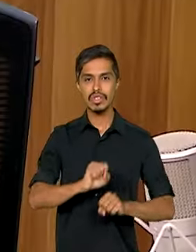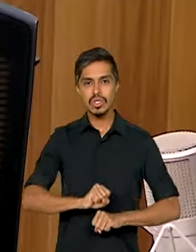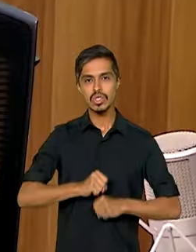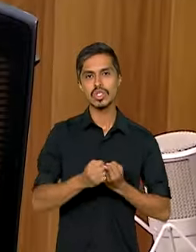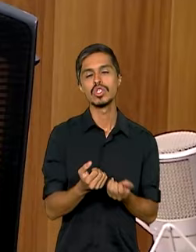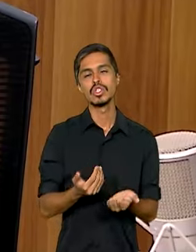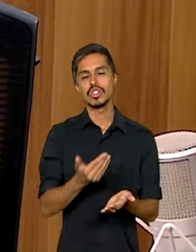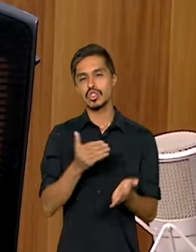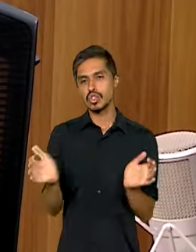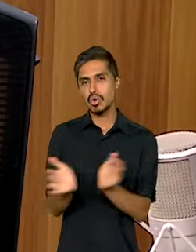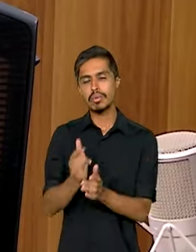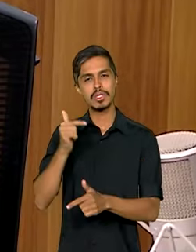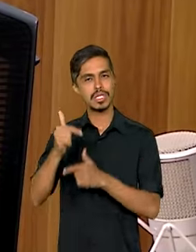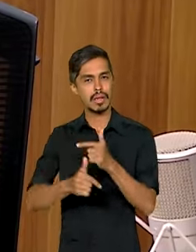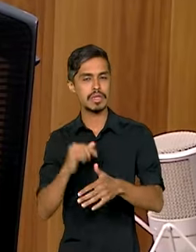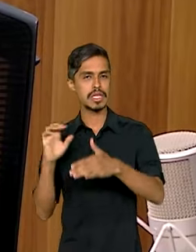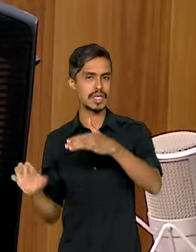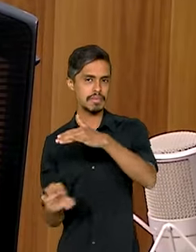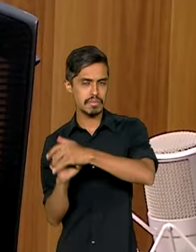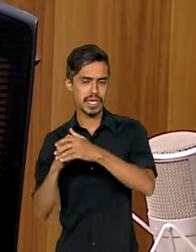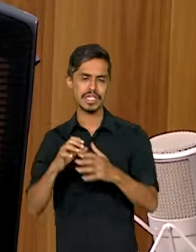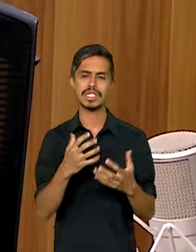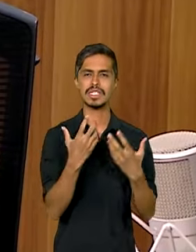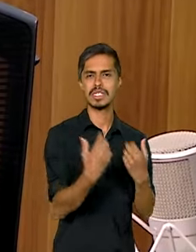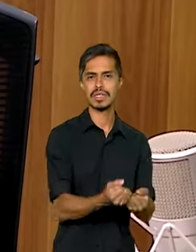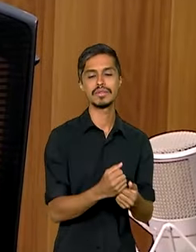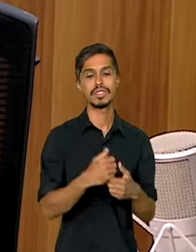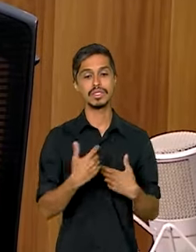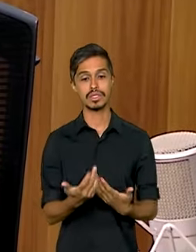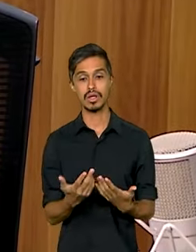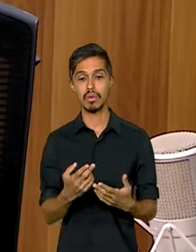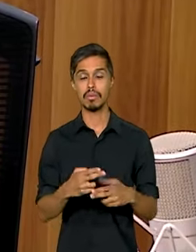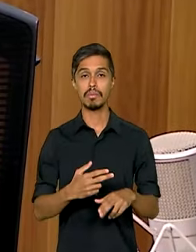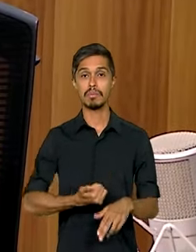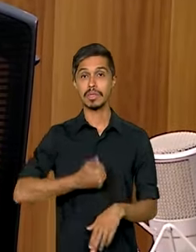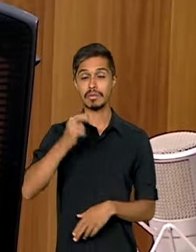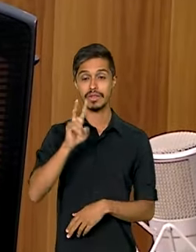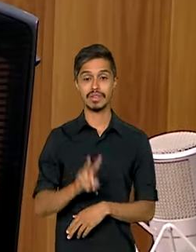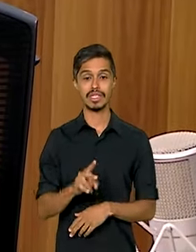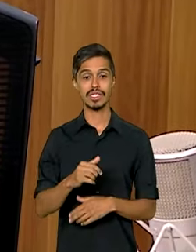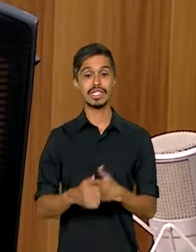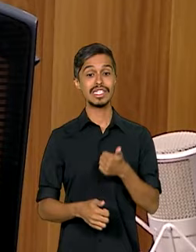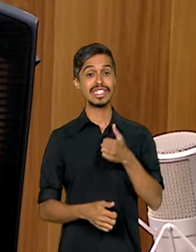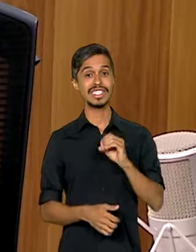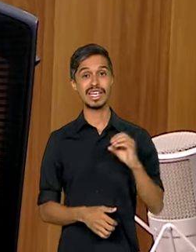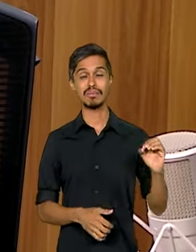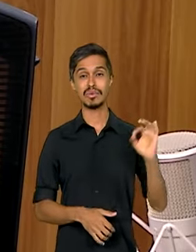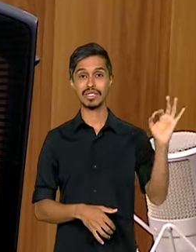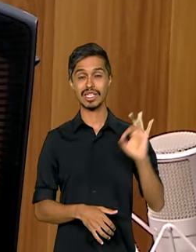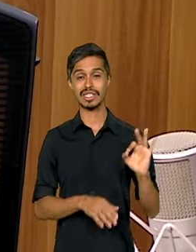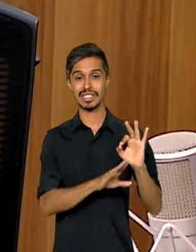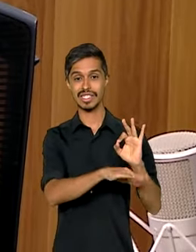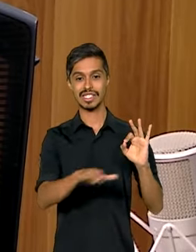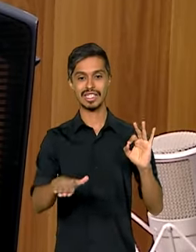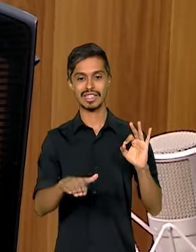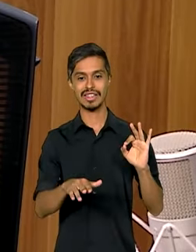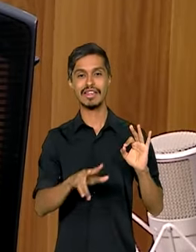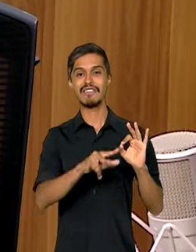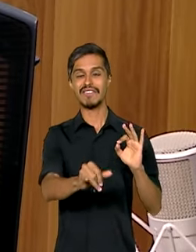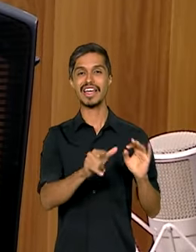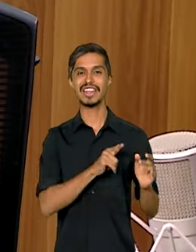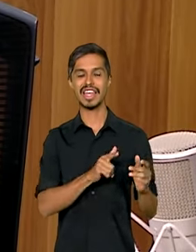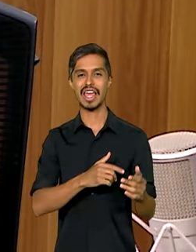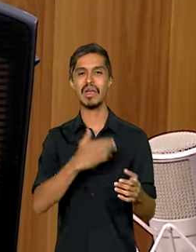Trabalhadores de empresas portanto pela primeira vez 100% das Crianças serão